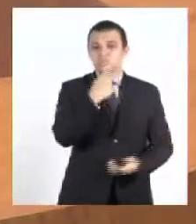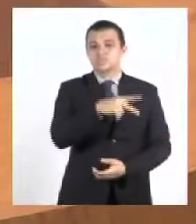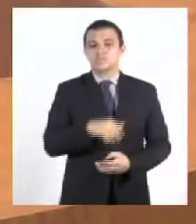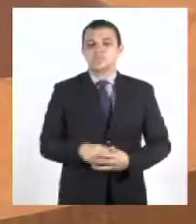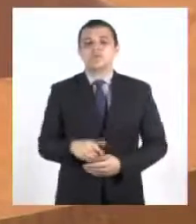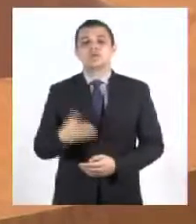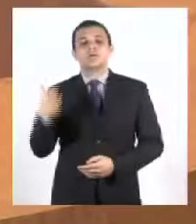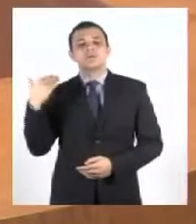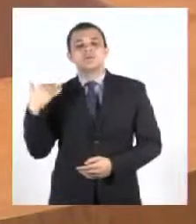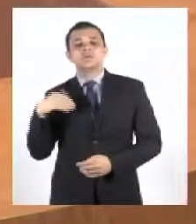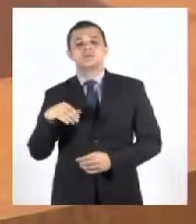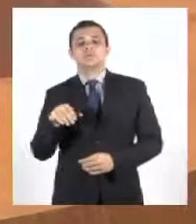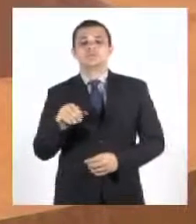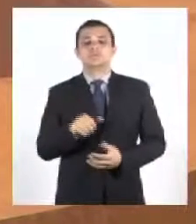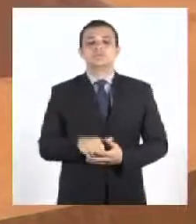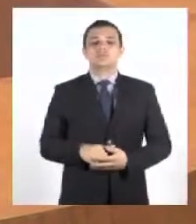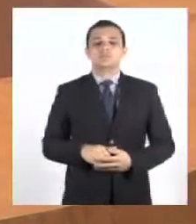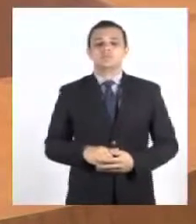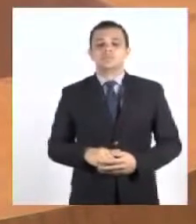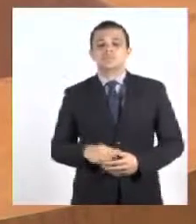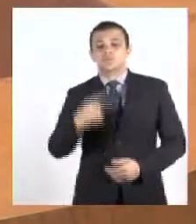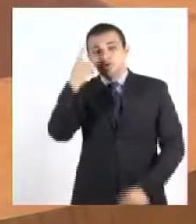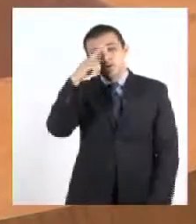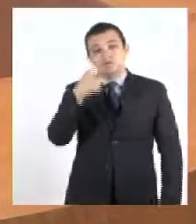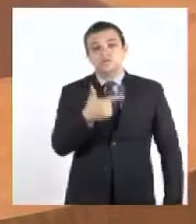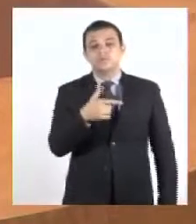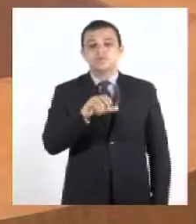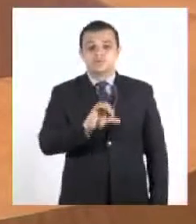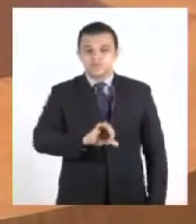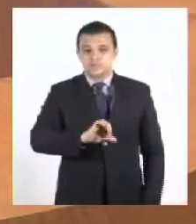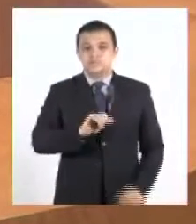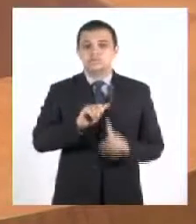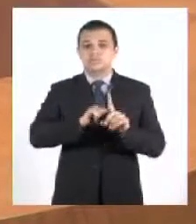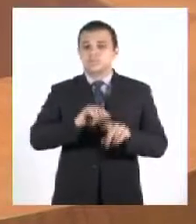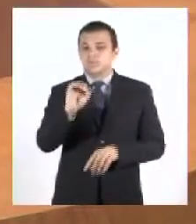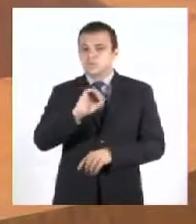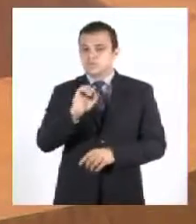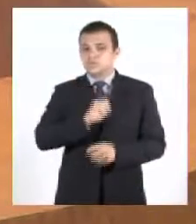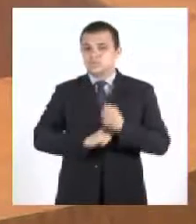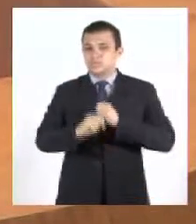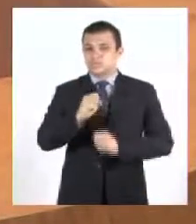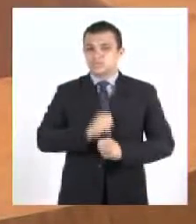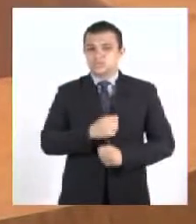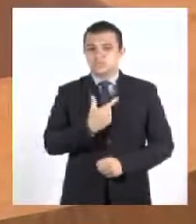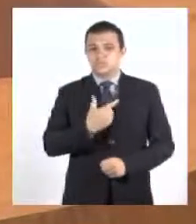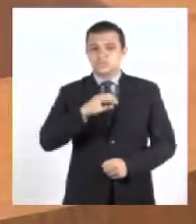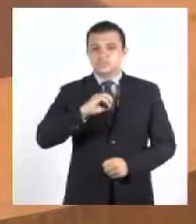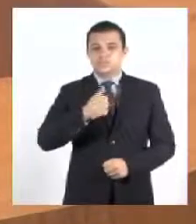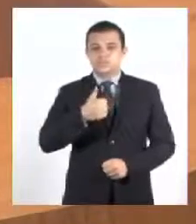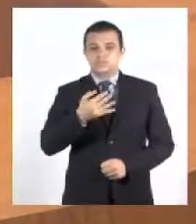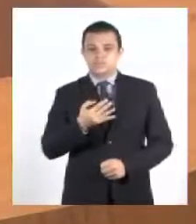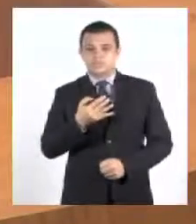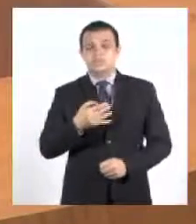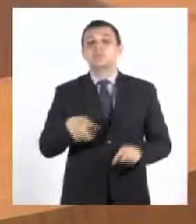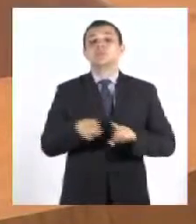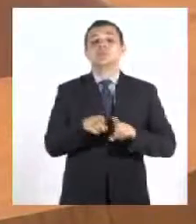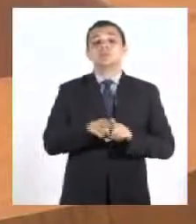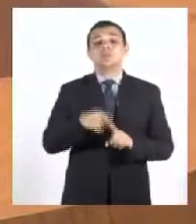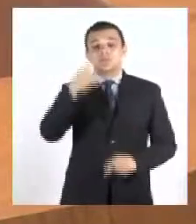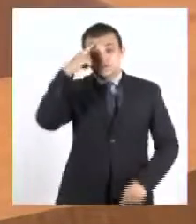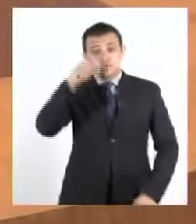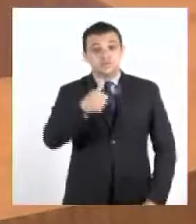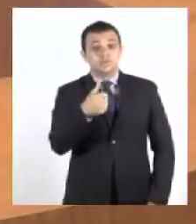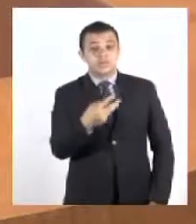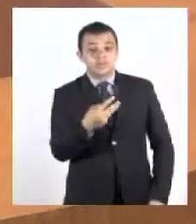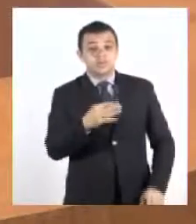ocorridos entre 29 de outubro de 2014 e de 13 a 24 de novembro de